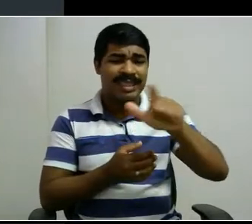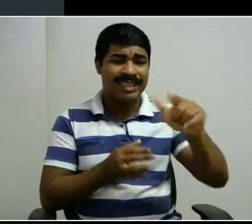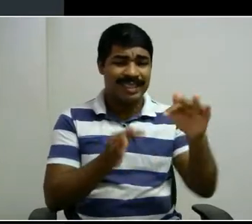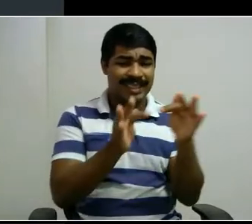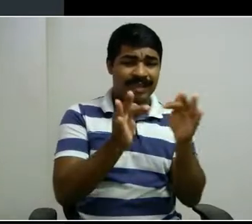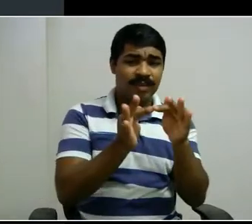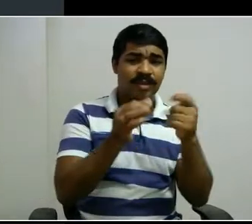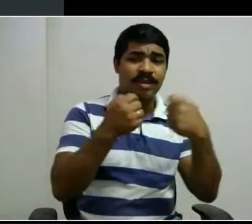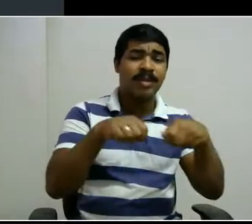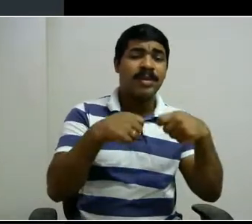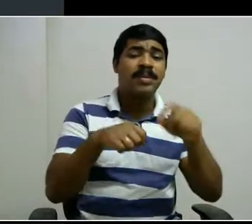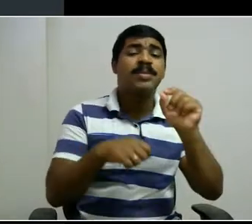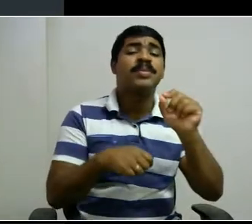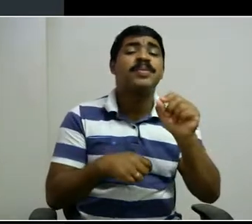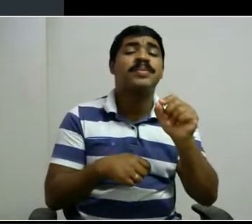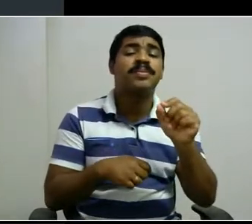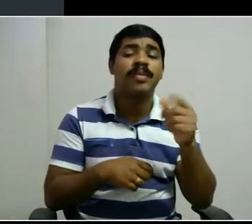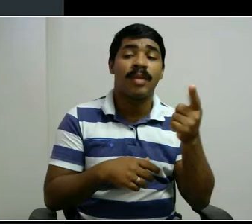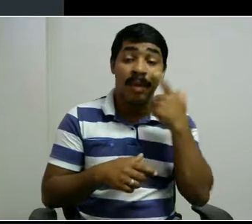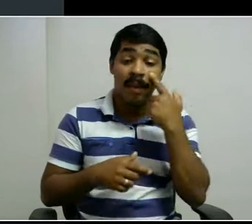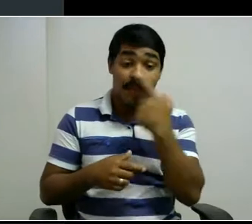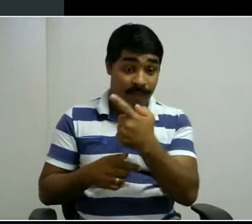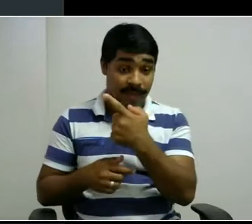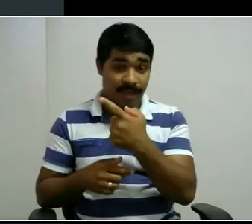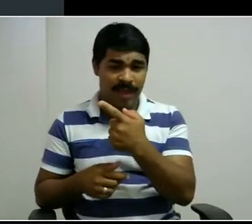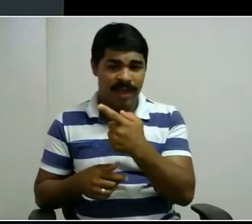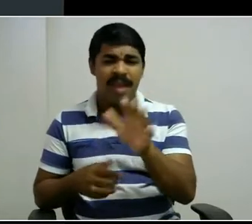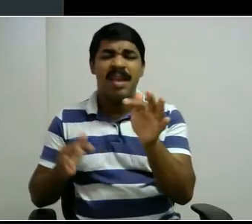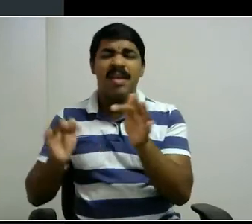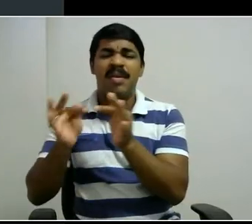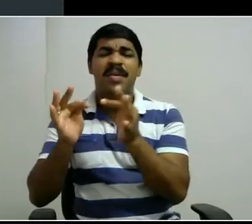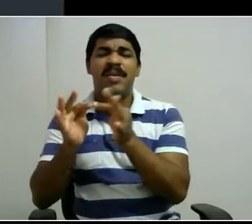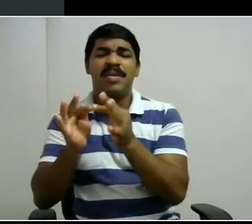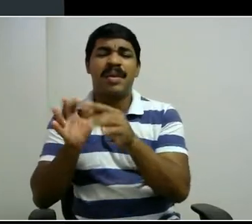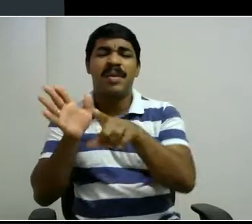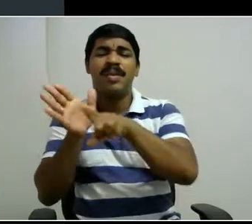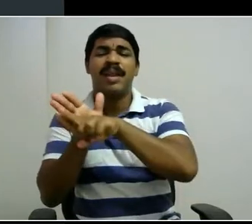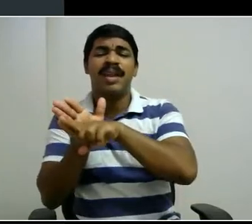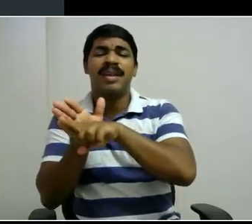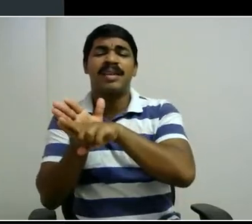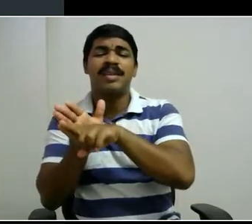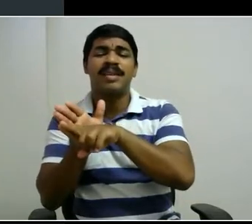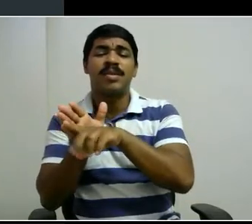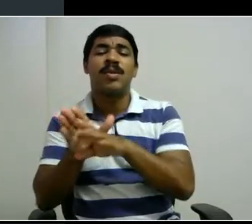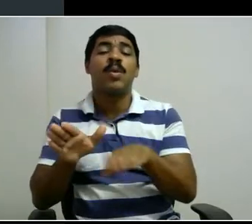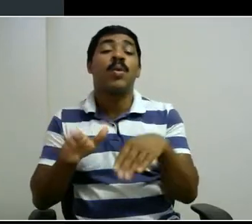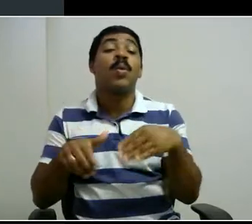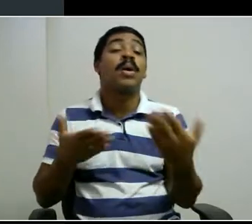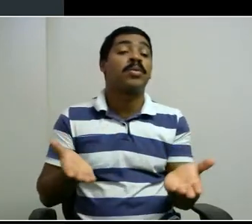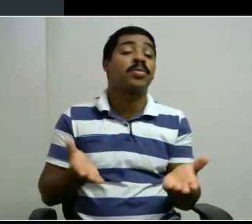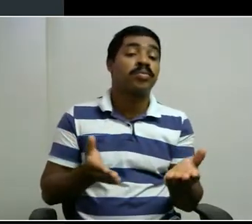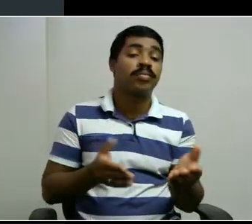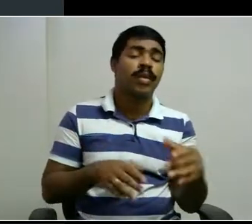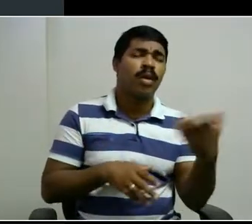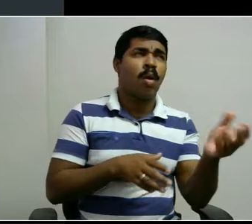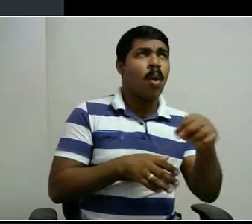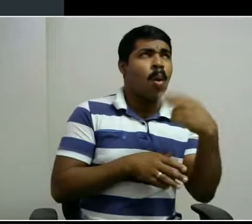primeiro é você responder quando a função é negativa, ou seja, quando ela assume valores negativos. É dizer quando a função é